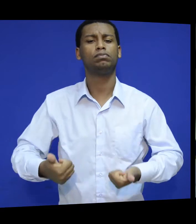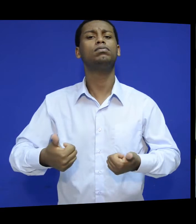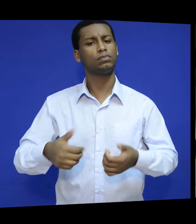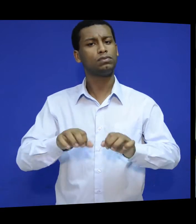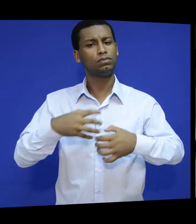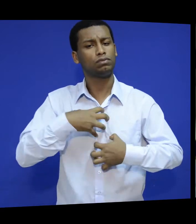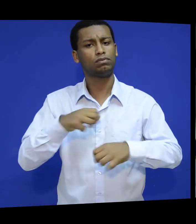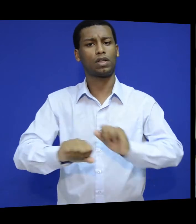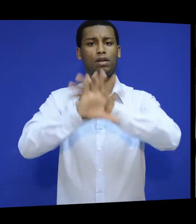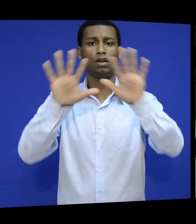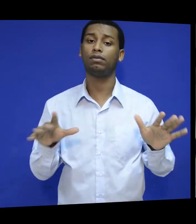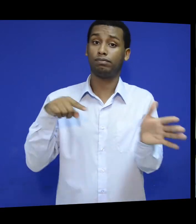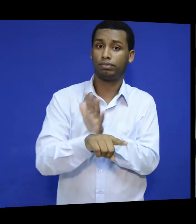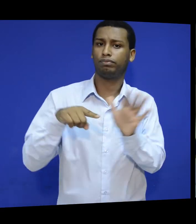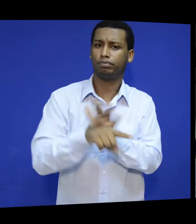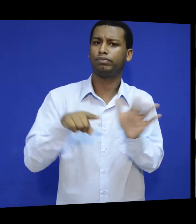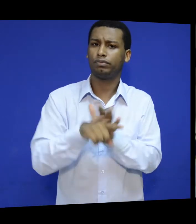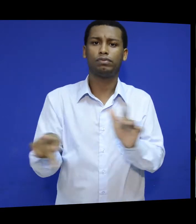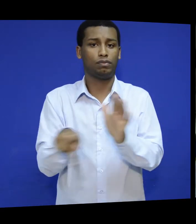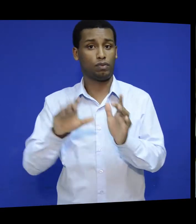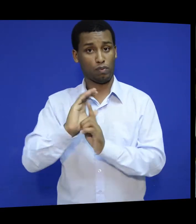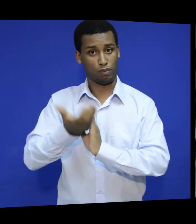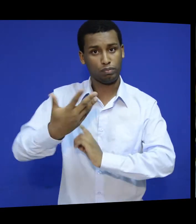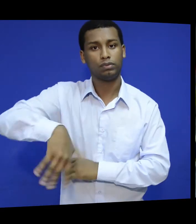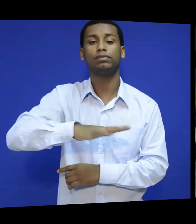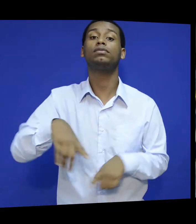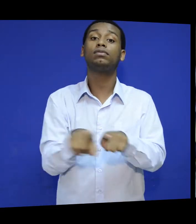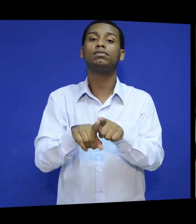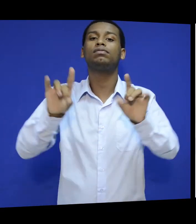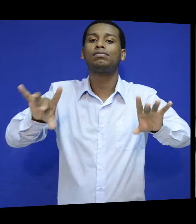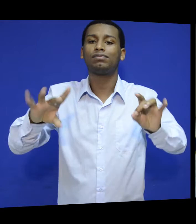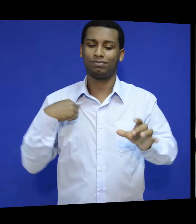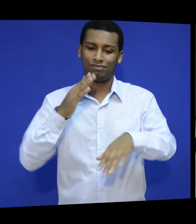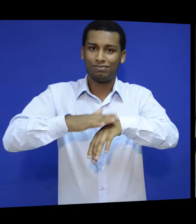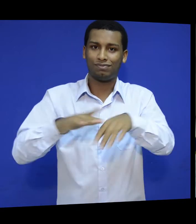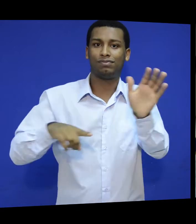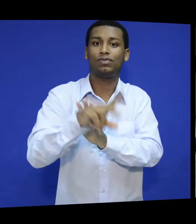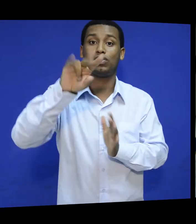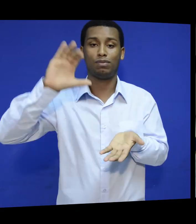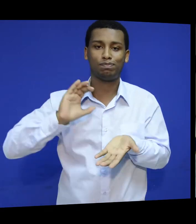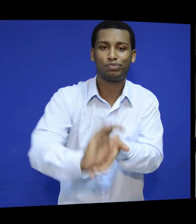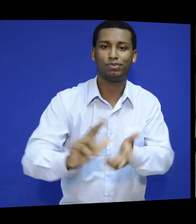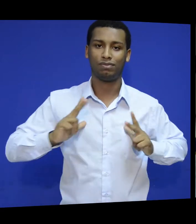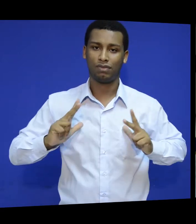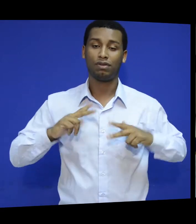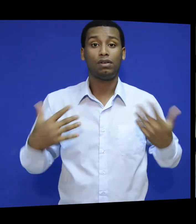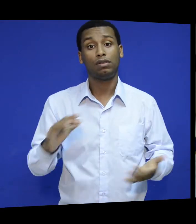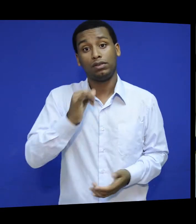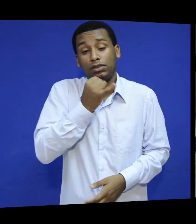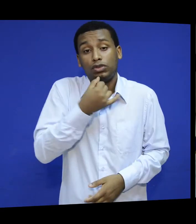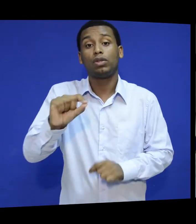eles se posicionaram de maneira bem clara em relação às nossas perguntas e as perguntas feitas pela comunidade, especialmente na pergunta que a gente fez em relação a